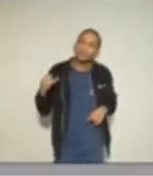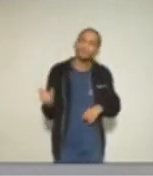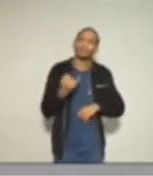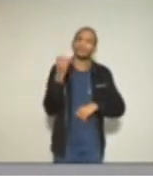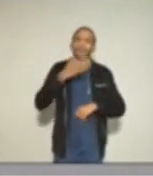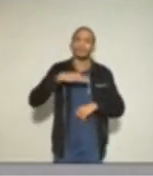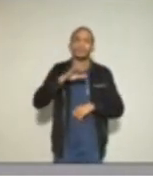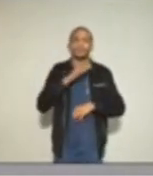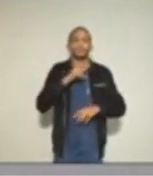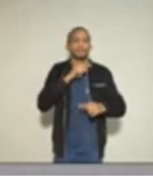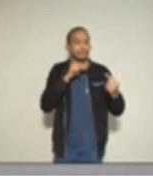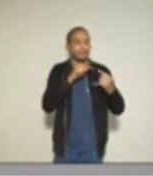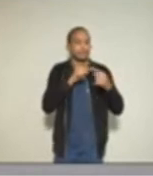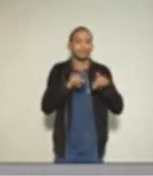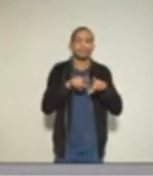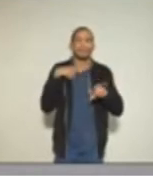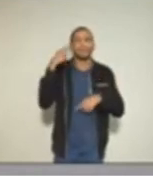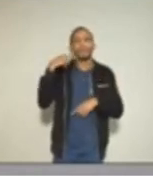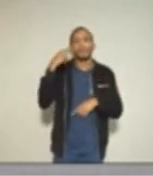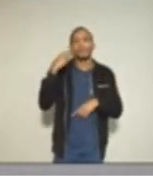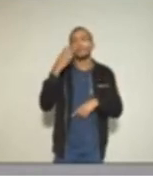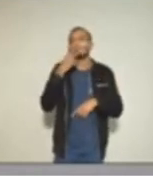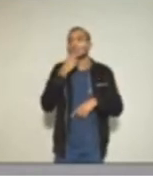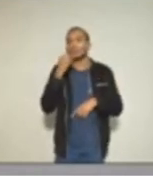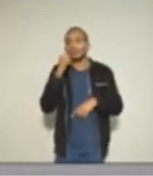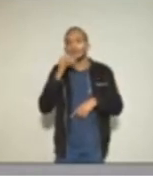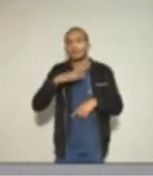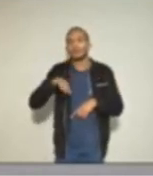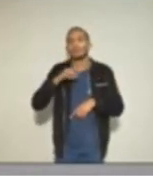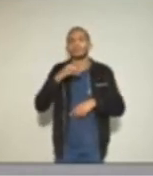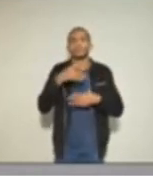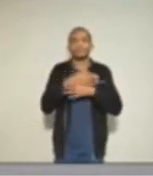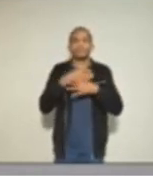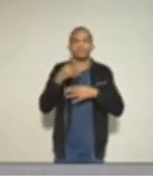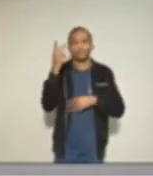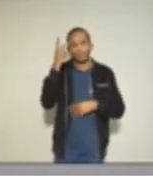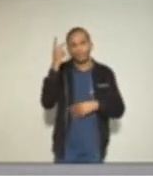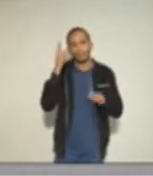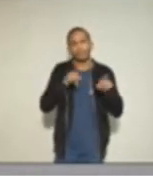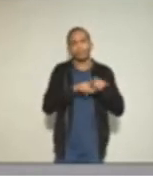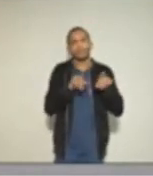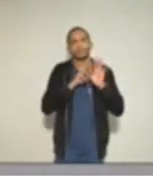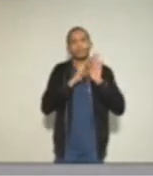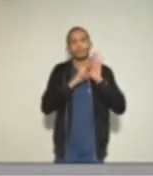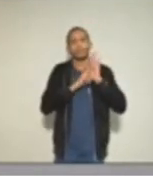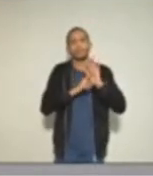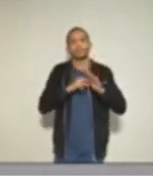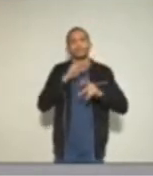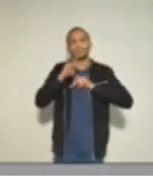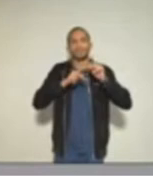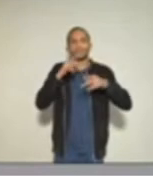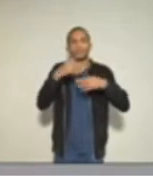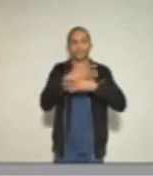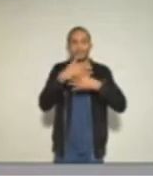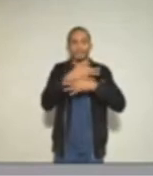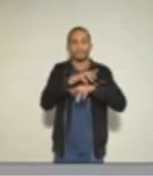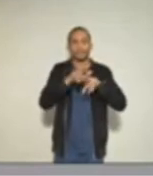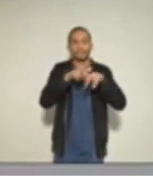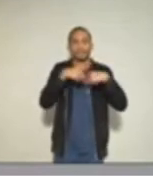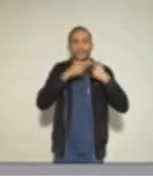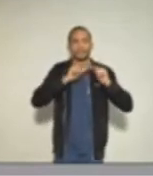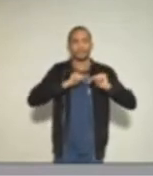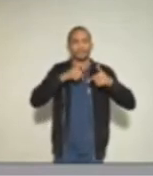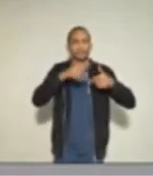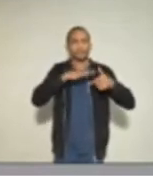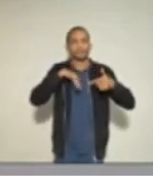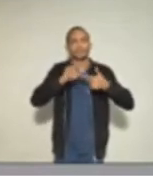da interlocução com os vereadores e vereadoras da cidade de São Paulo, que representa o povo dessa cidade, através das ações